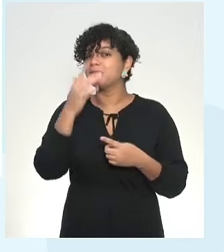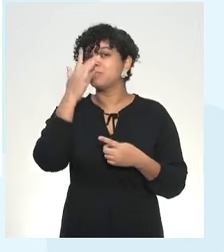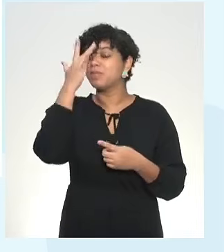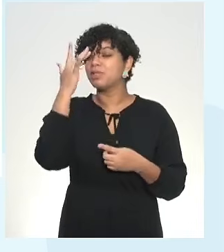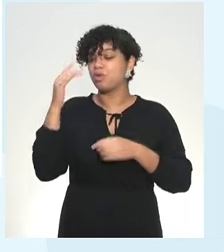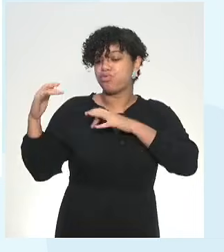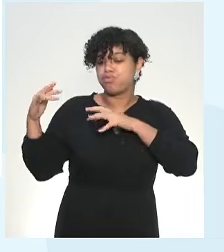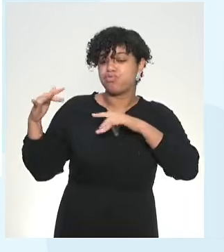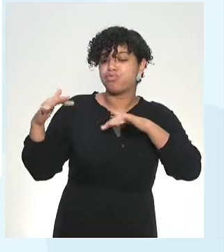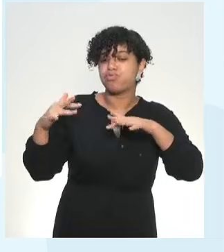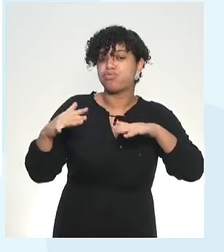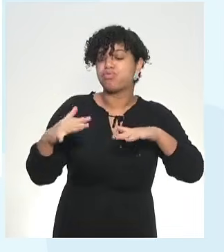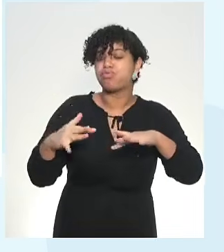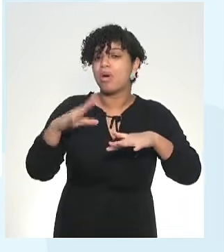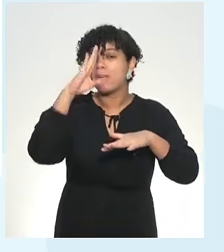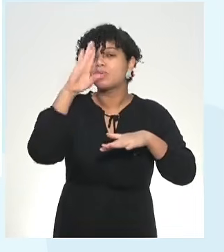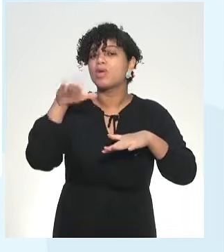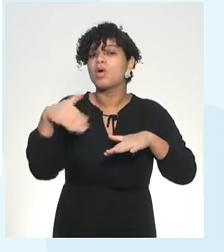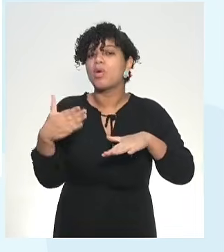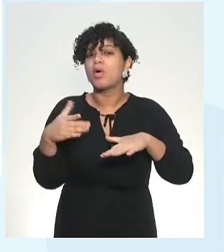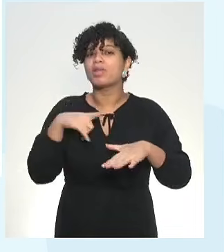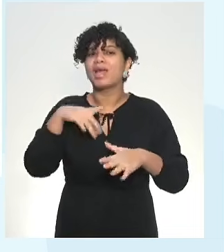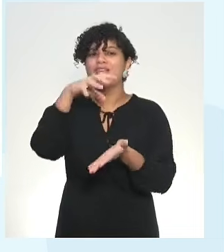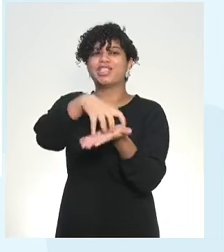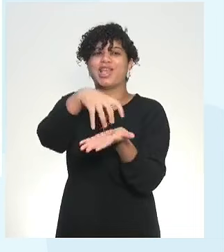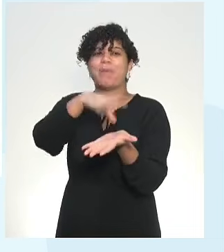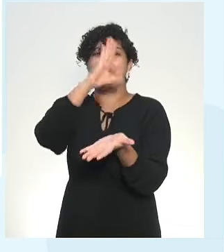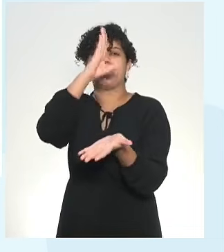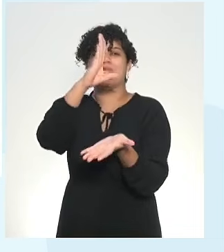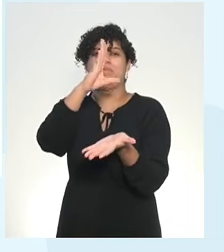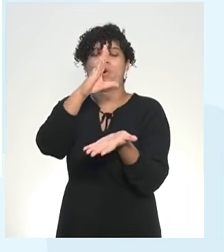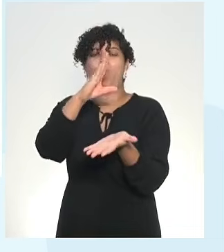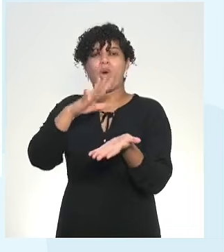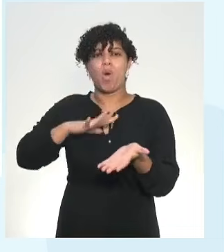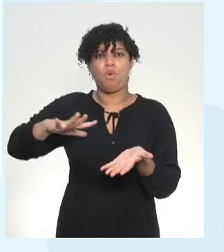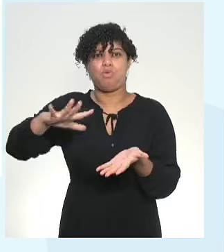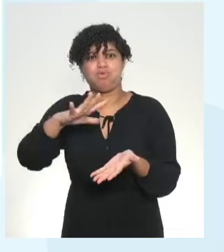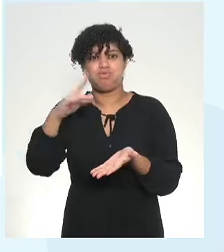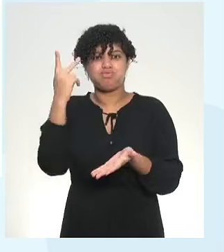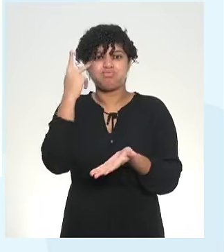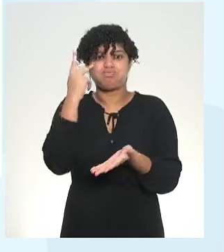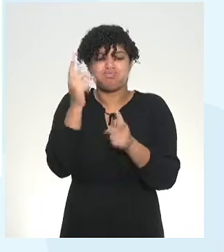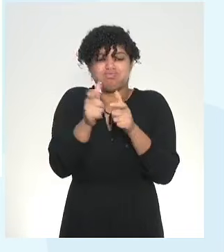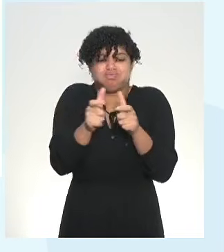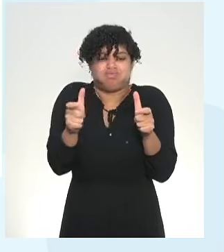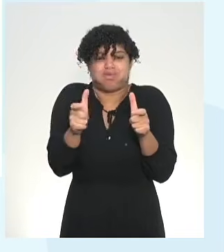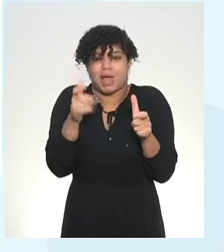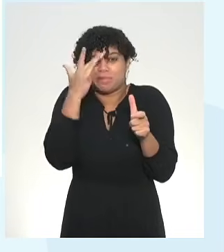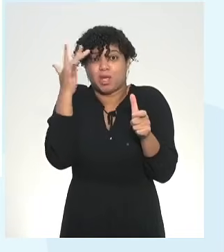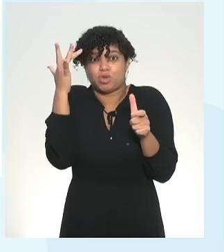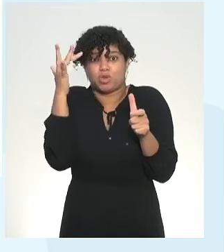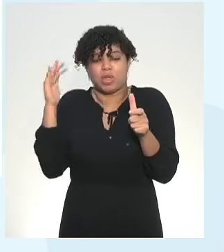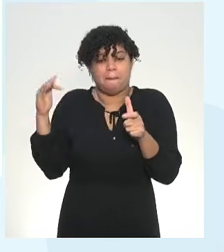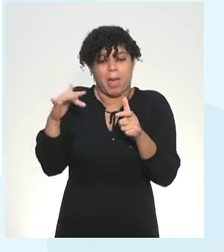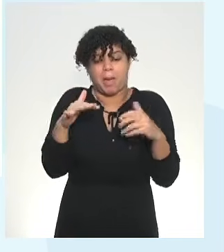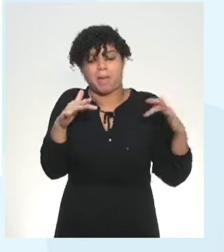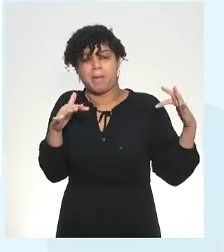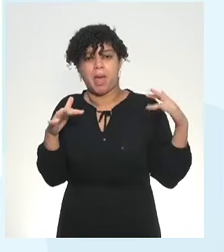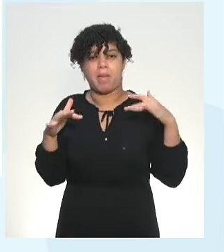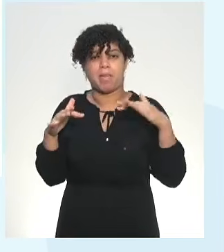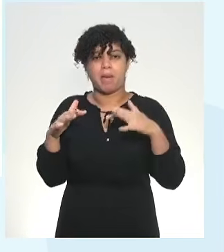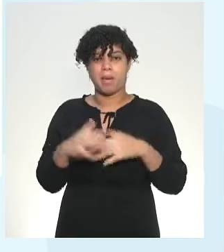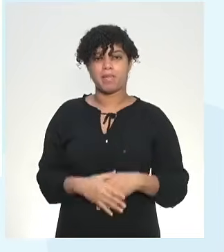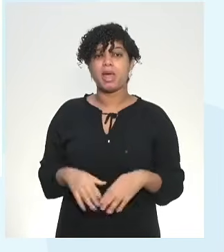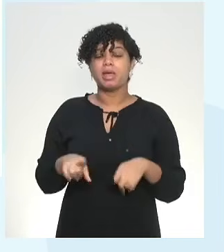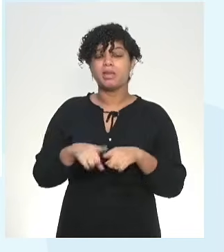São Paulo, até porque nós temos a Grande São Paulo lá. Tá? Então, esse aqui é o mapa, né? As linhas vermelhas são as